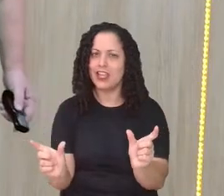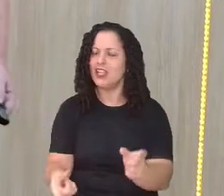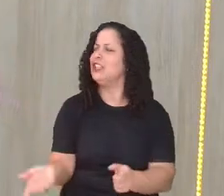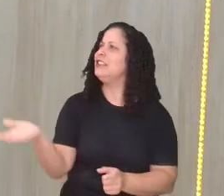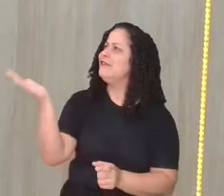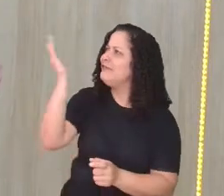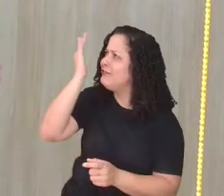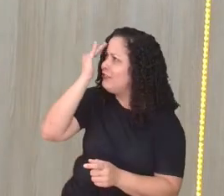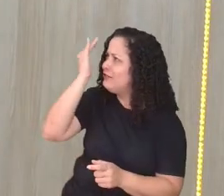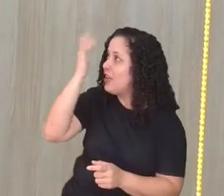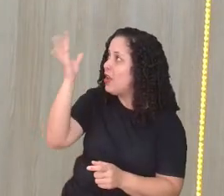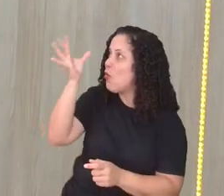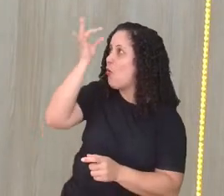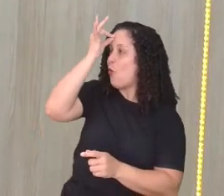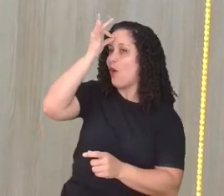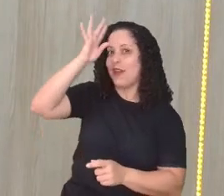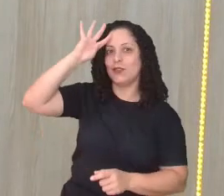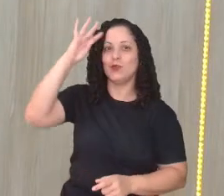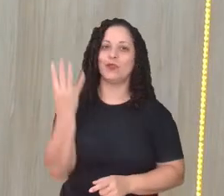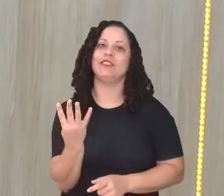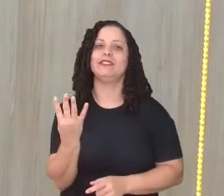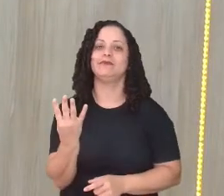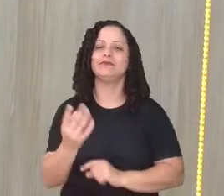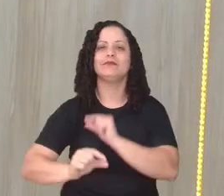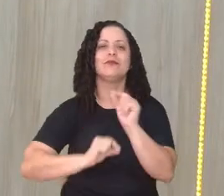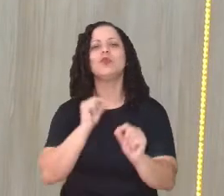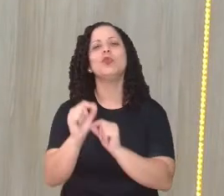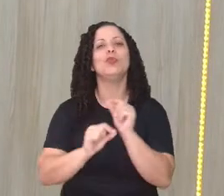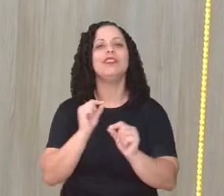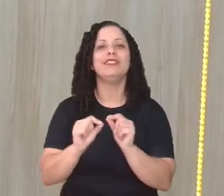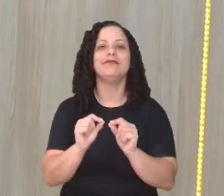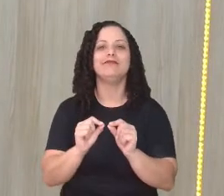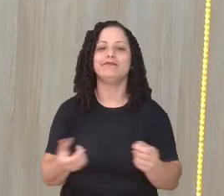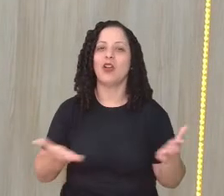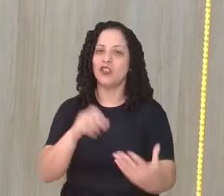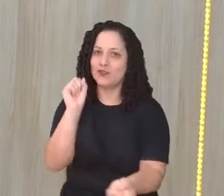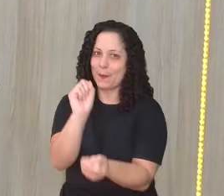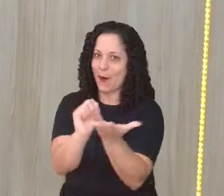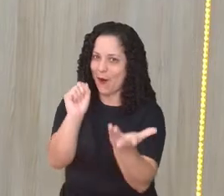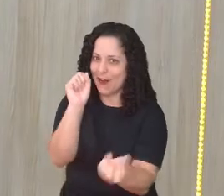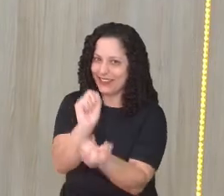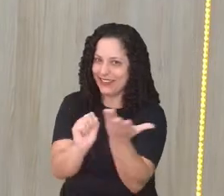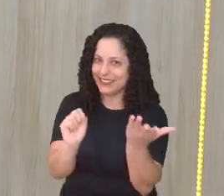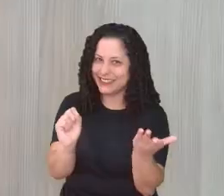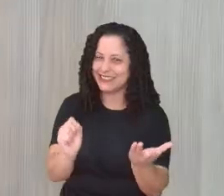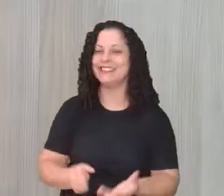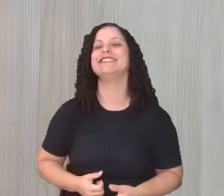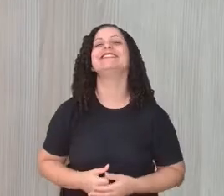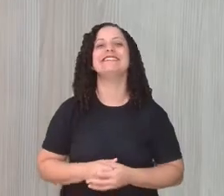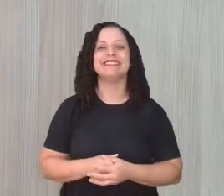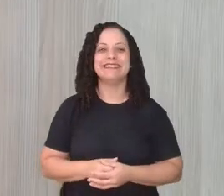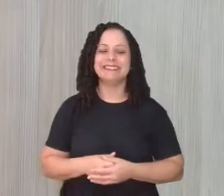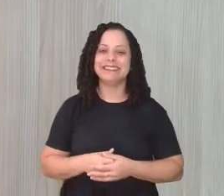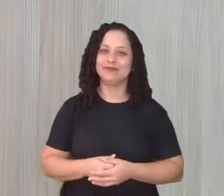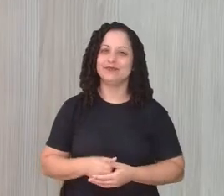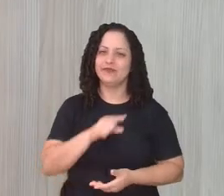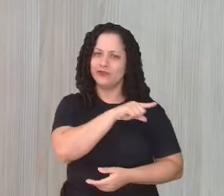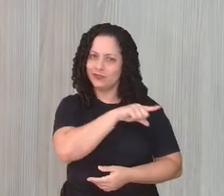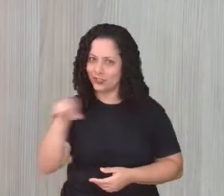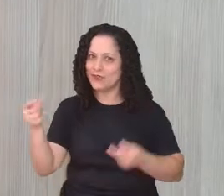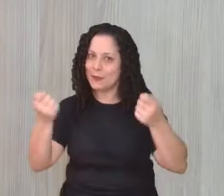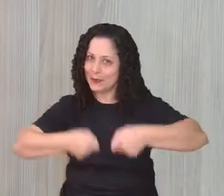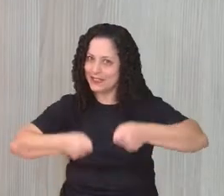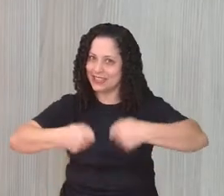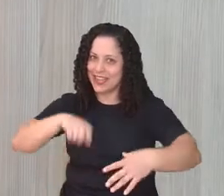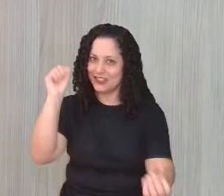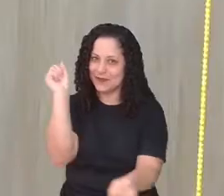essa questão? E dou ou não dou um spoiler? Dê, claro. Eles merecem.